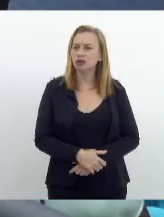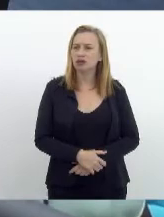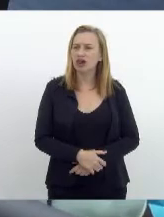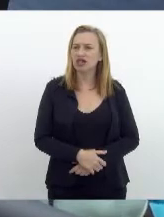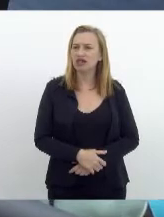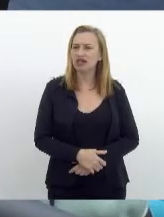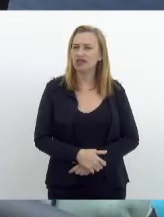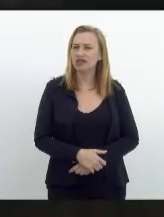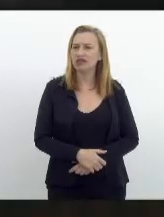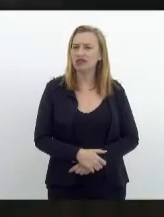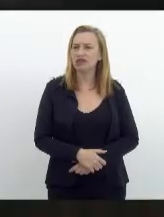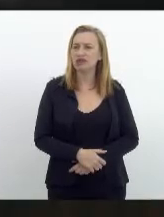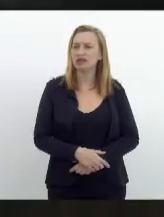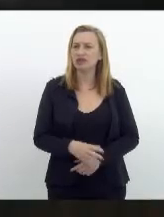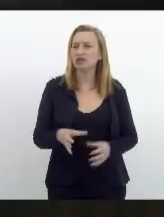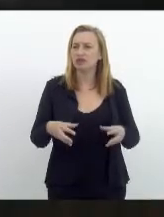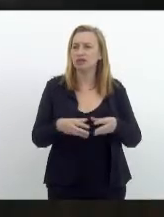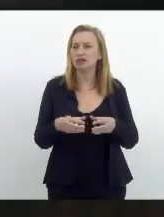Pela Comissão de Saúde,